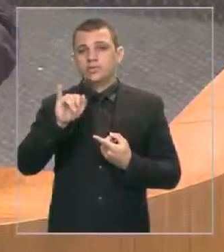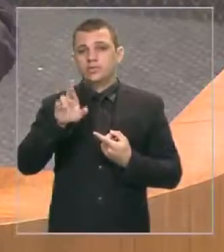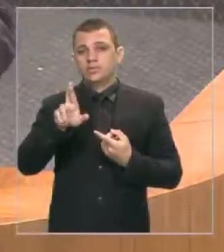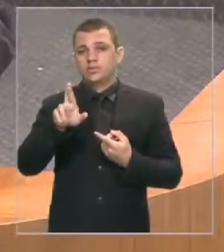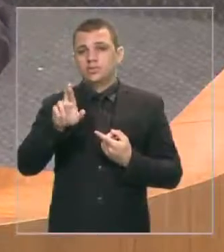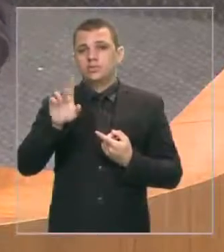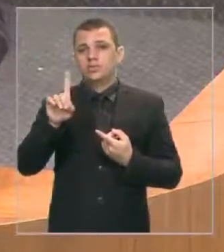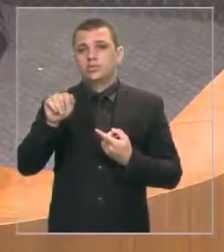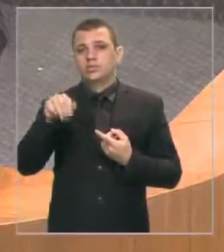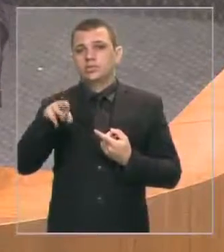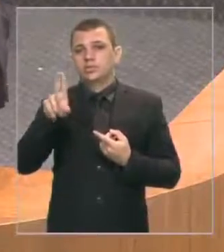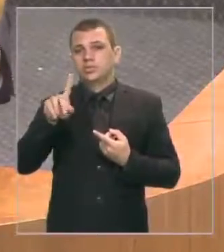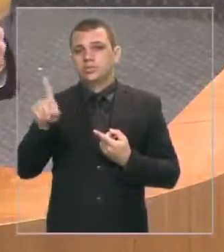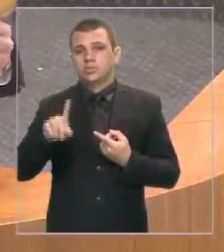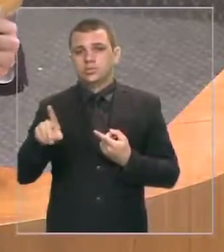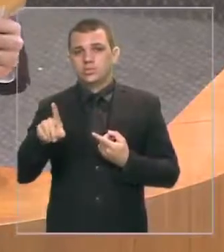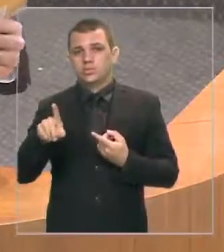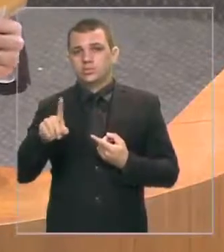e